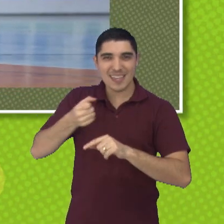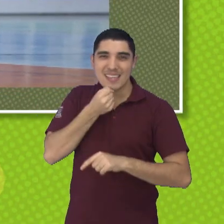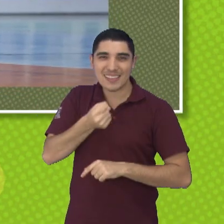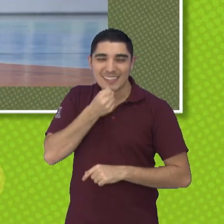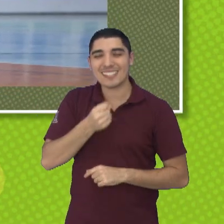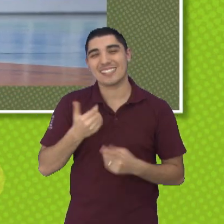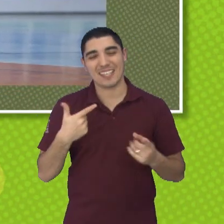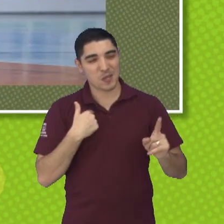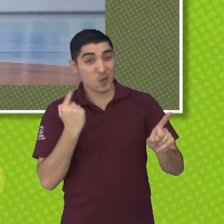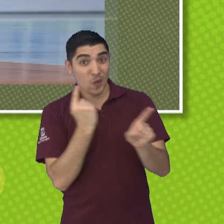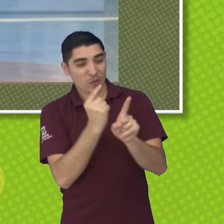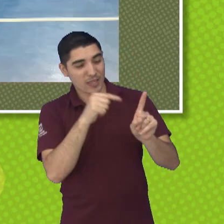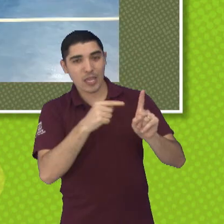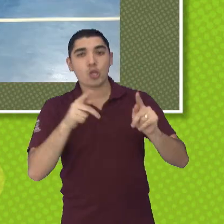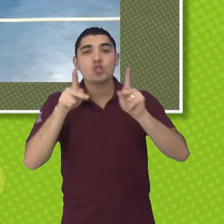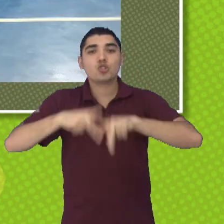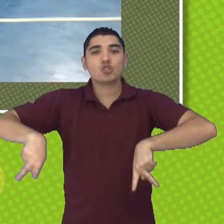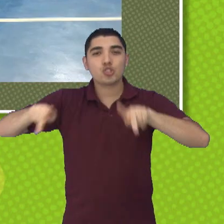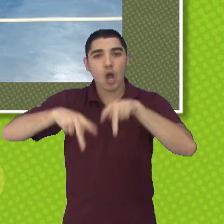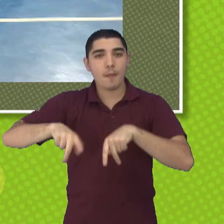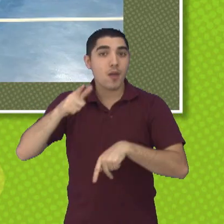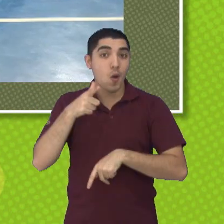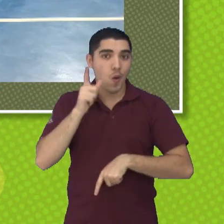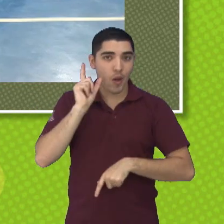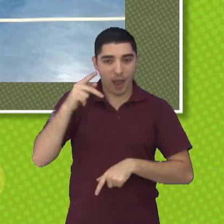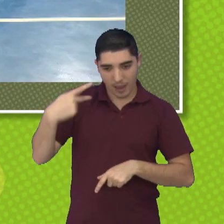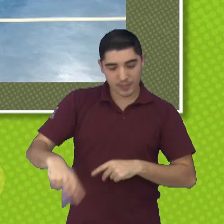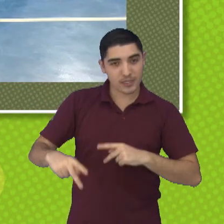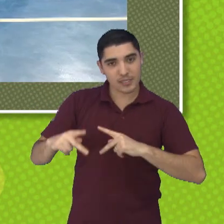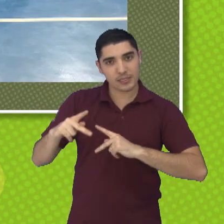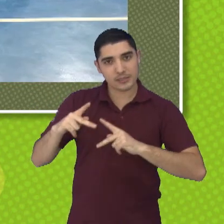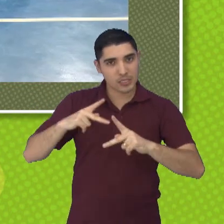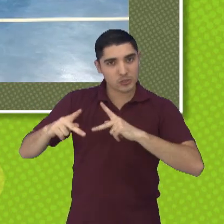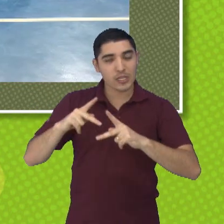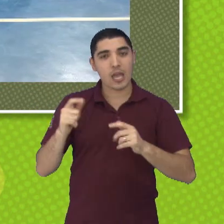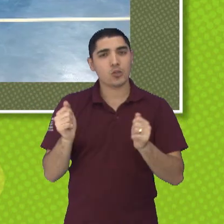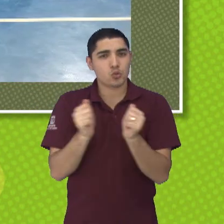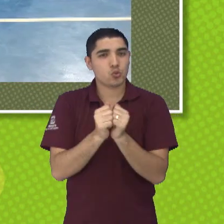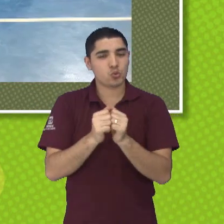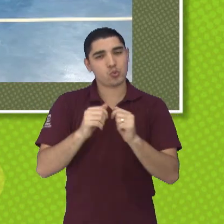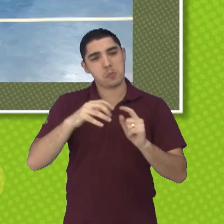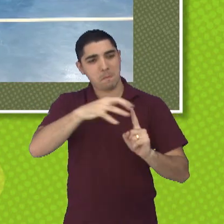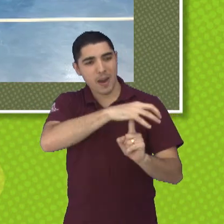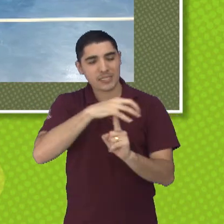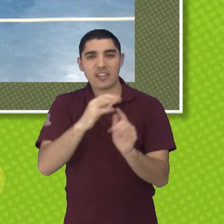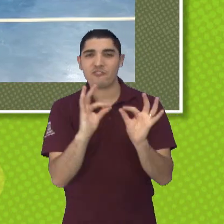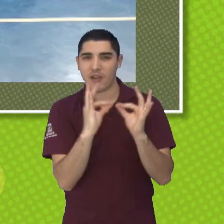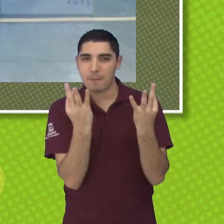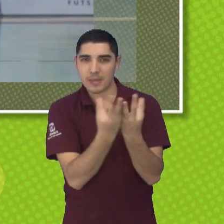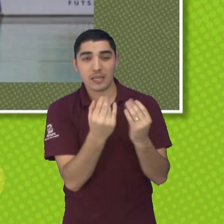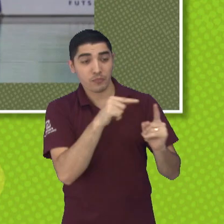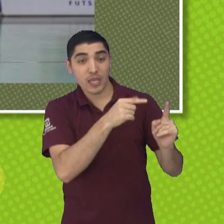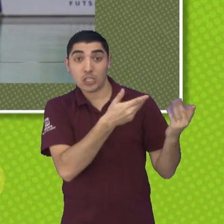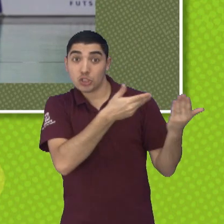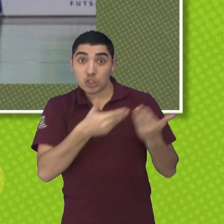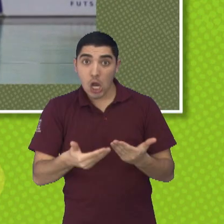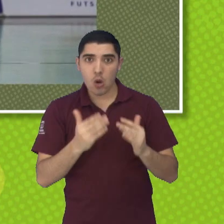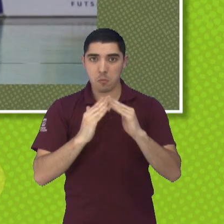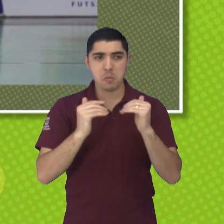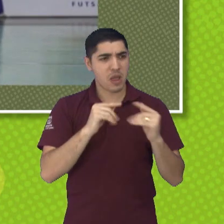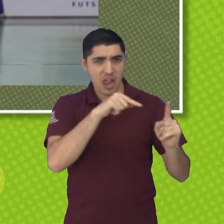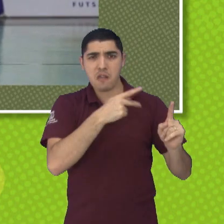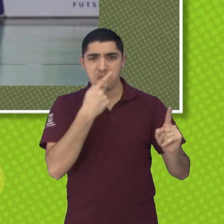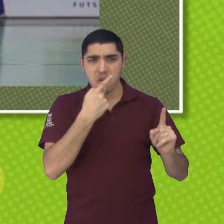acabei encontrando ele no shopping aqui da cidade, na praça de alimentação. Ele estava com a família, tinha acabado de chegar de Brusque. Ele falou que as meninas jogaram fino da